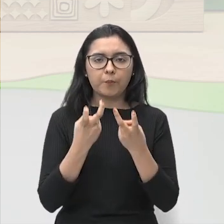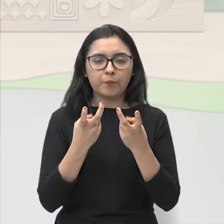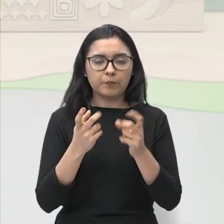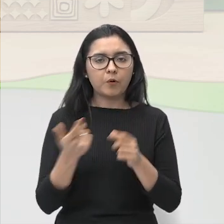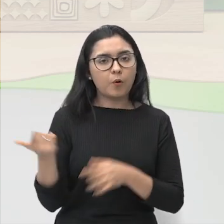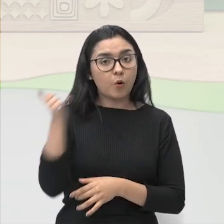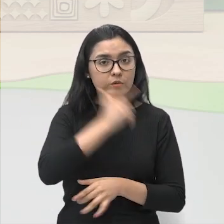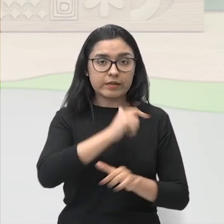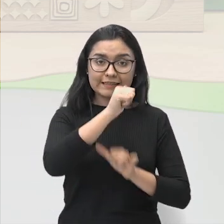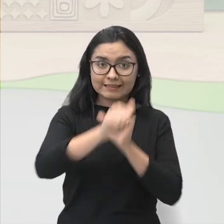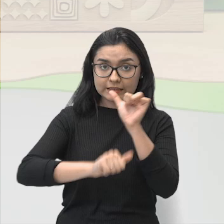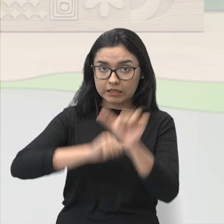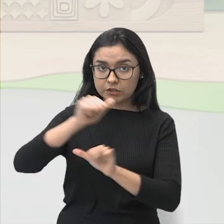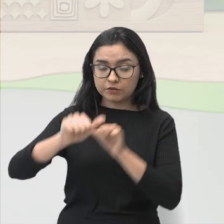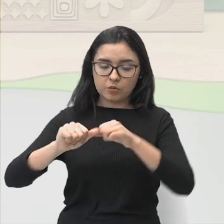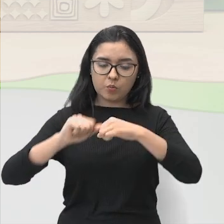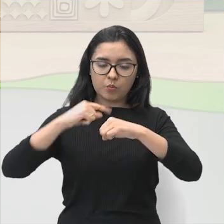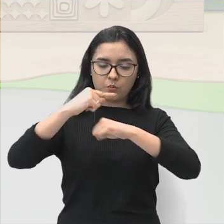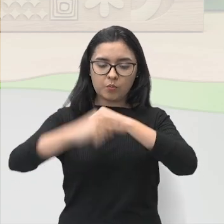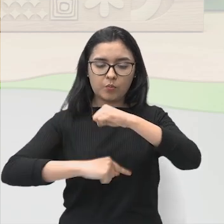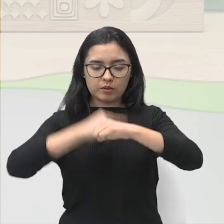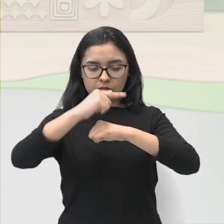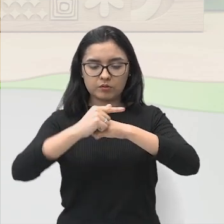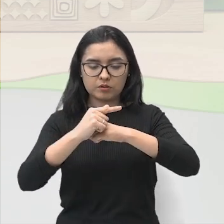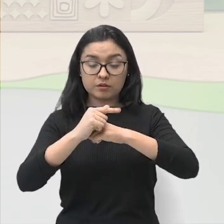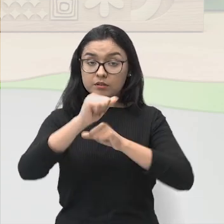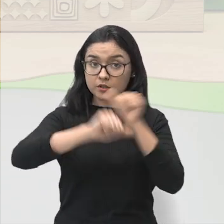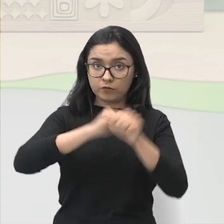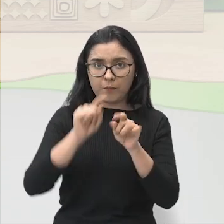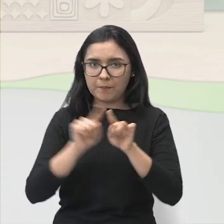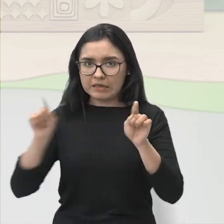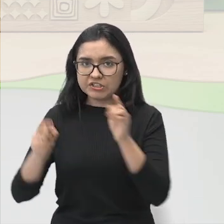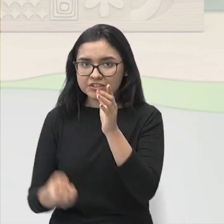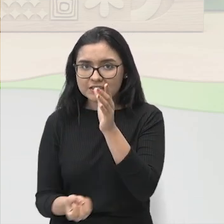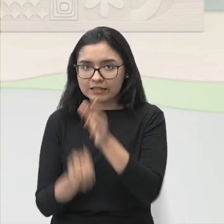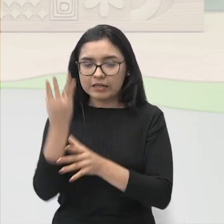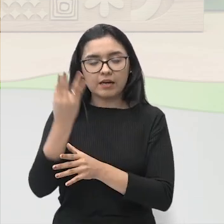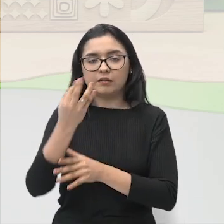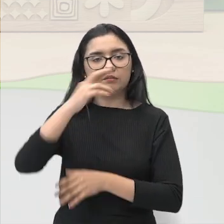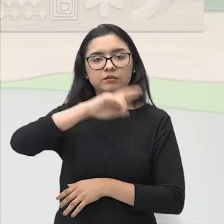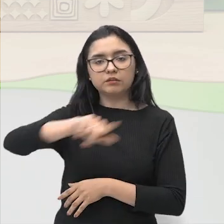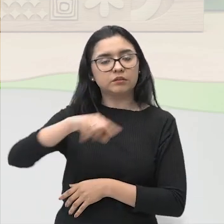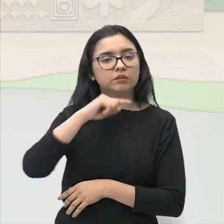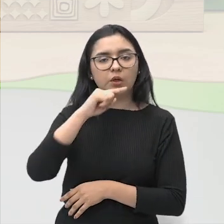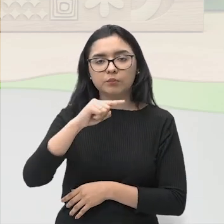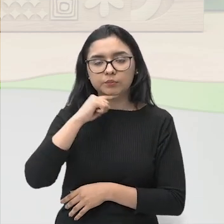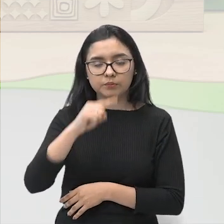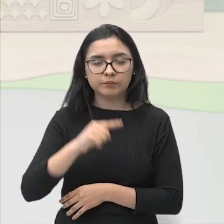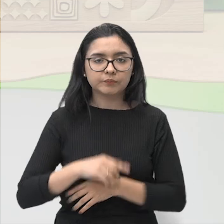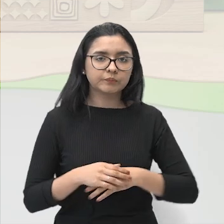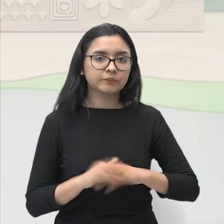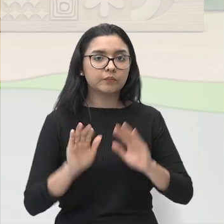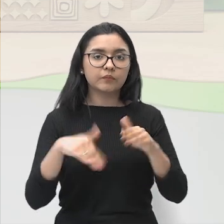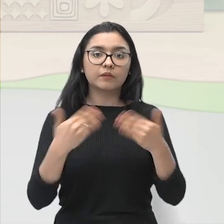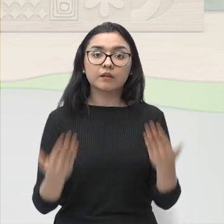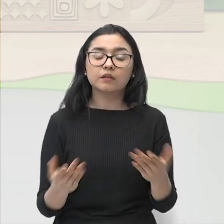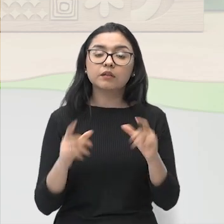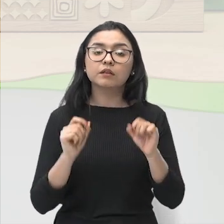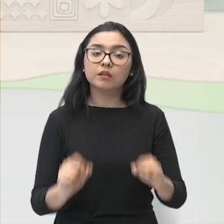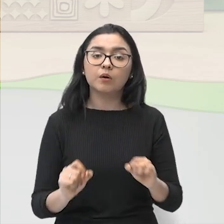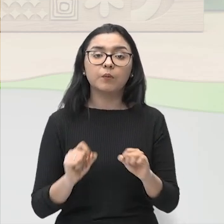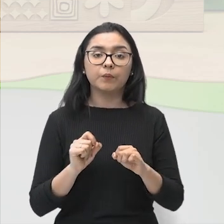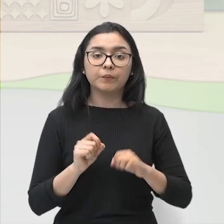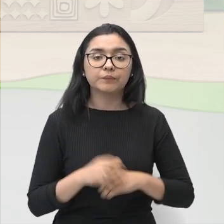fazer transformações, mas não criar um átomo, tá? E quando este